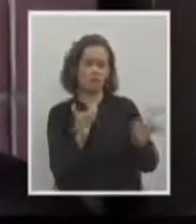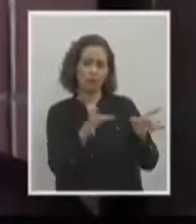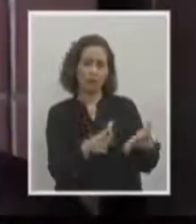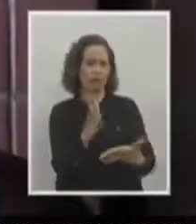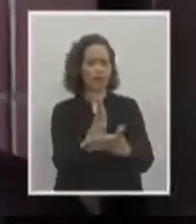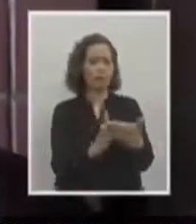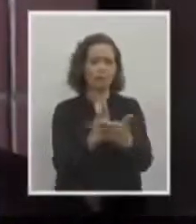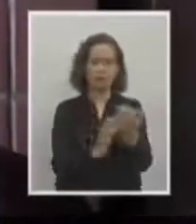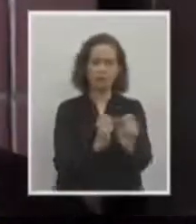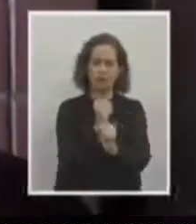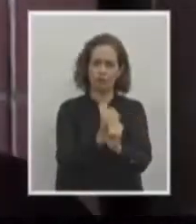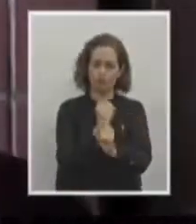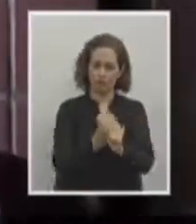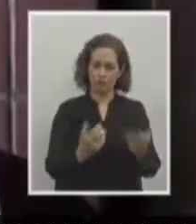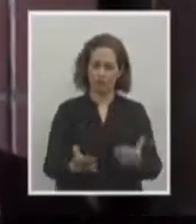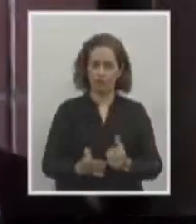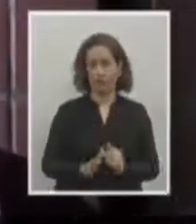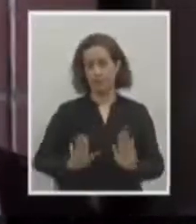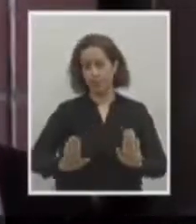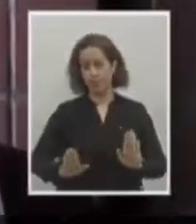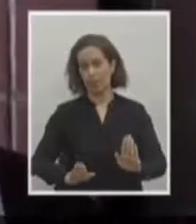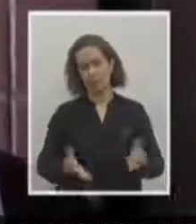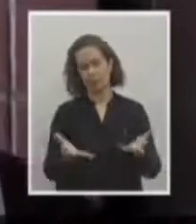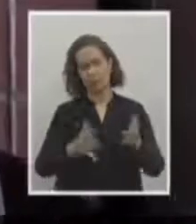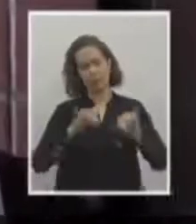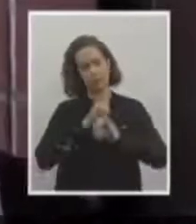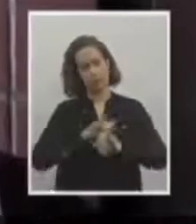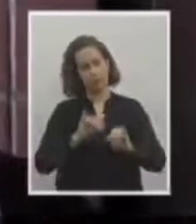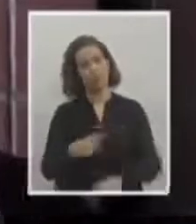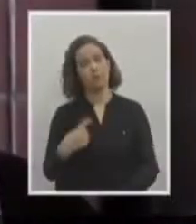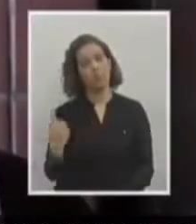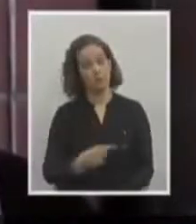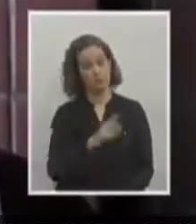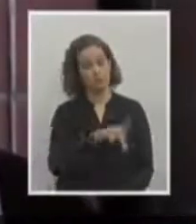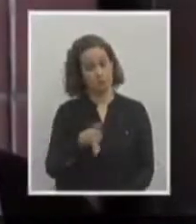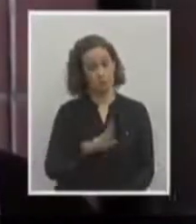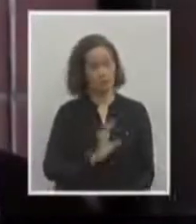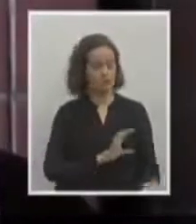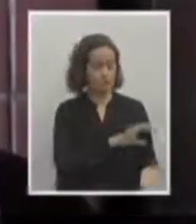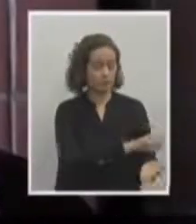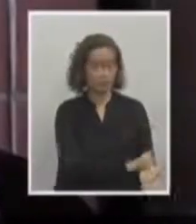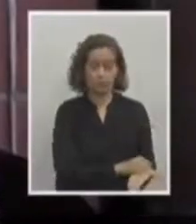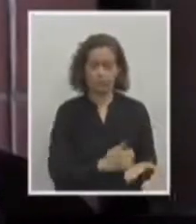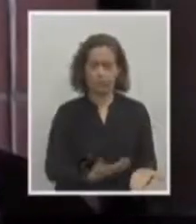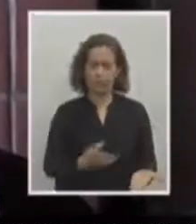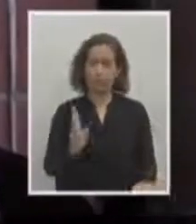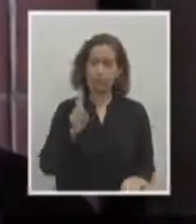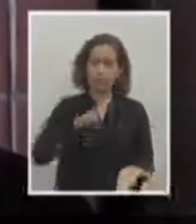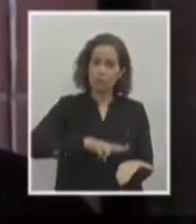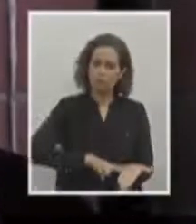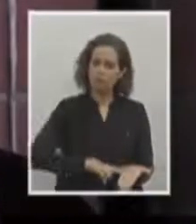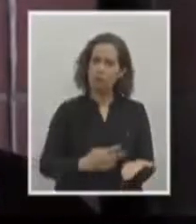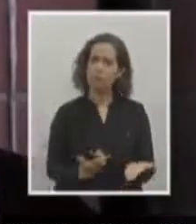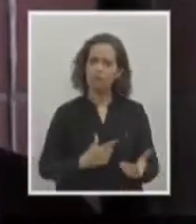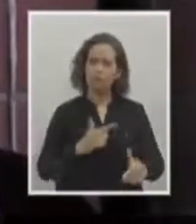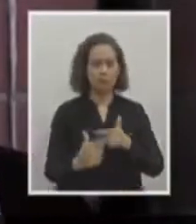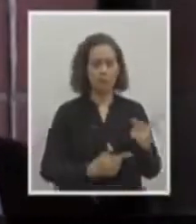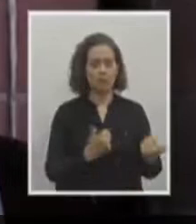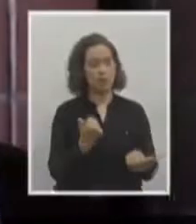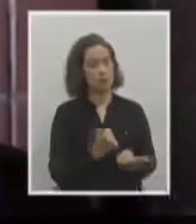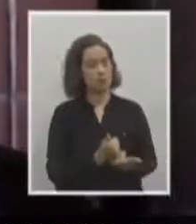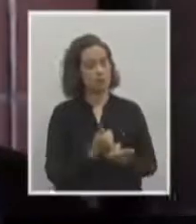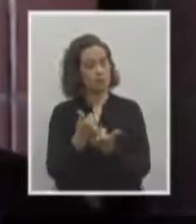ano. Eu queria informar para vocês que nós, professores efetivos, assim que assumimos o cargo de apoio,